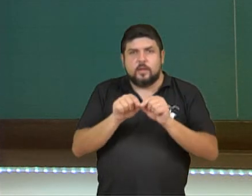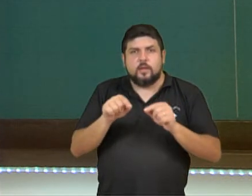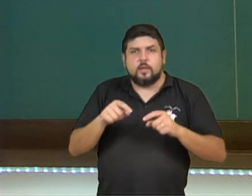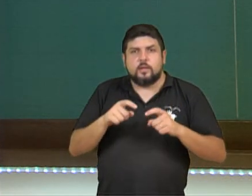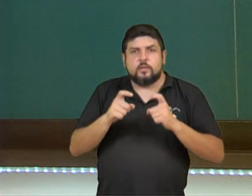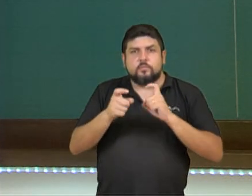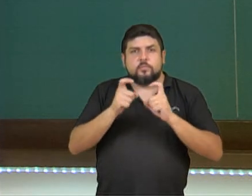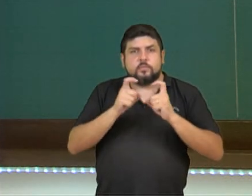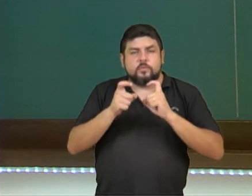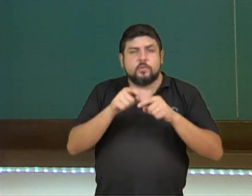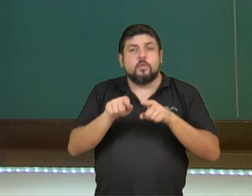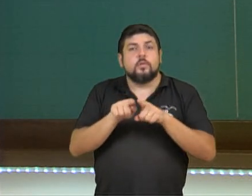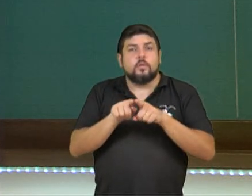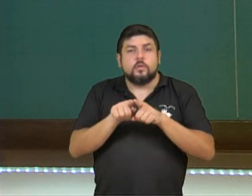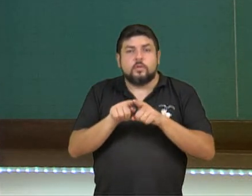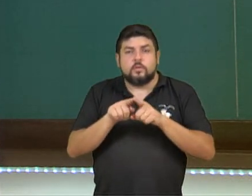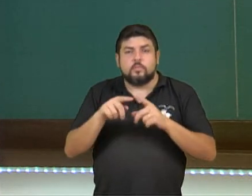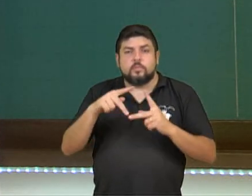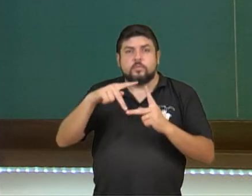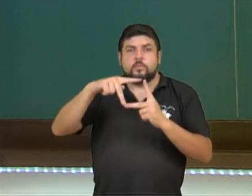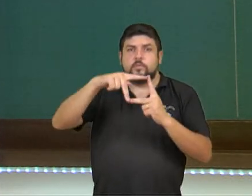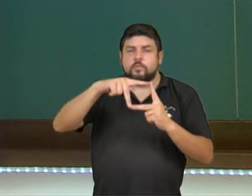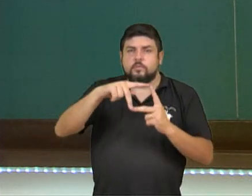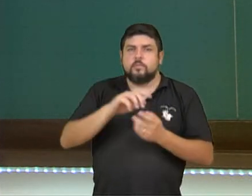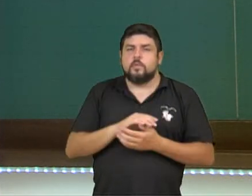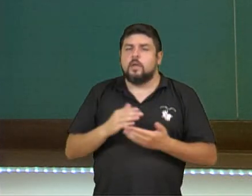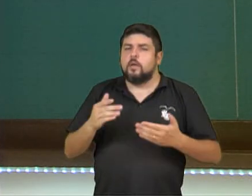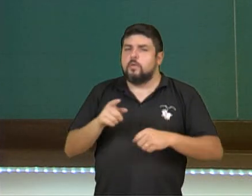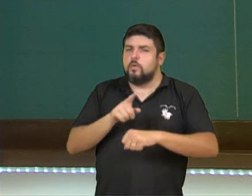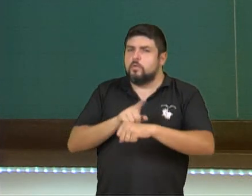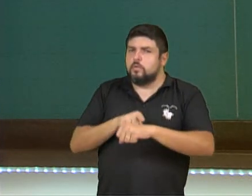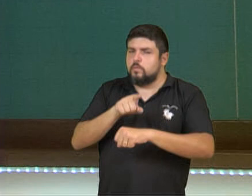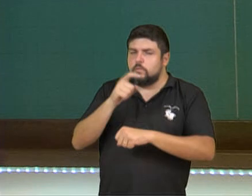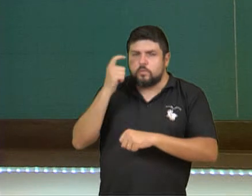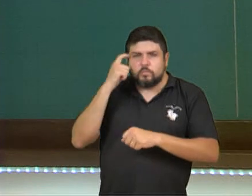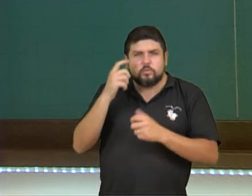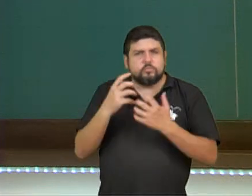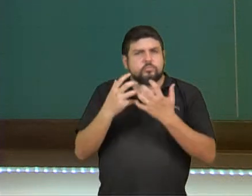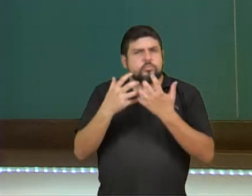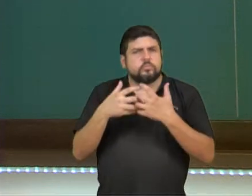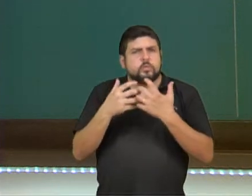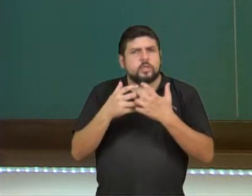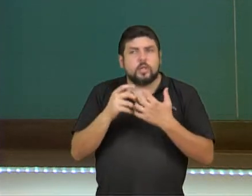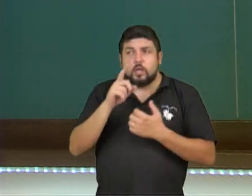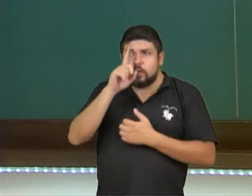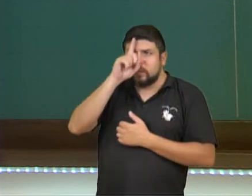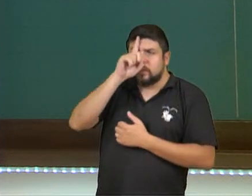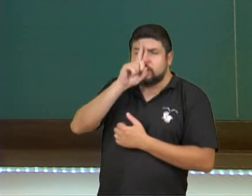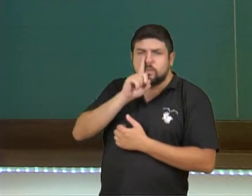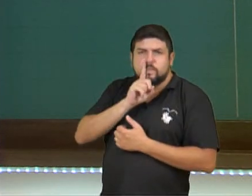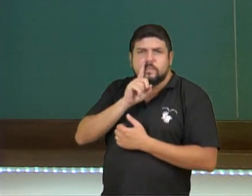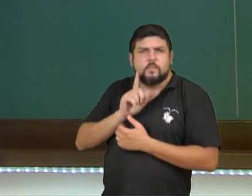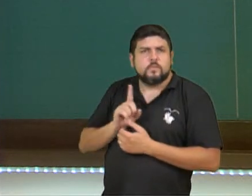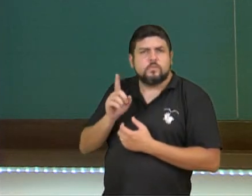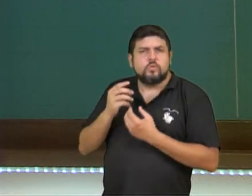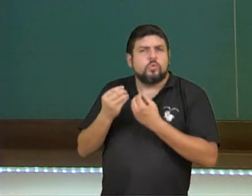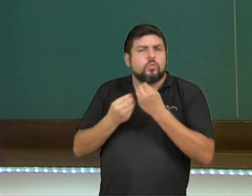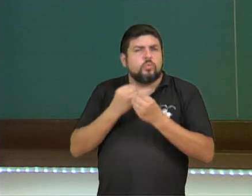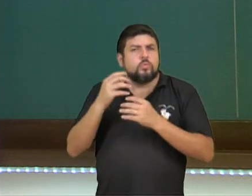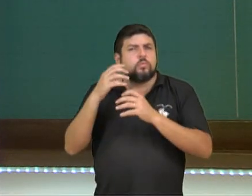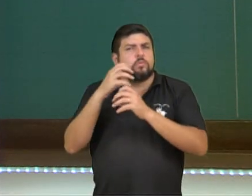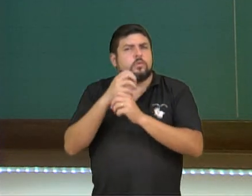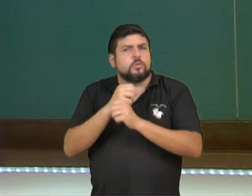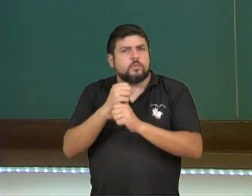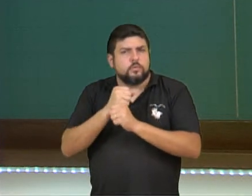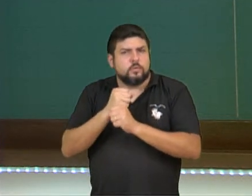um quadrado, ok? Então, eu vou dar um tempo para você pensar em como a gente pode calcular a área